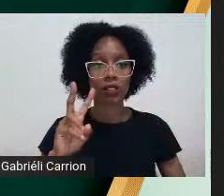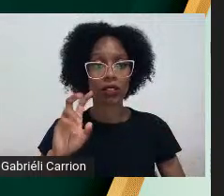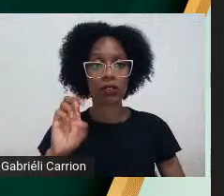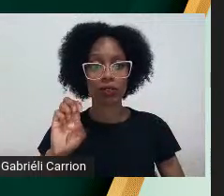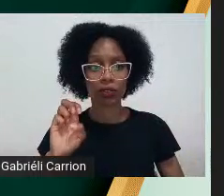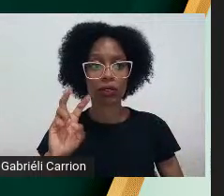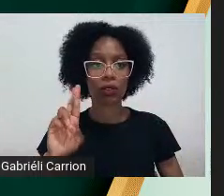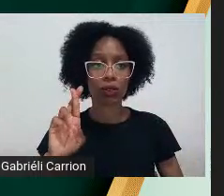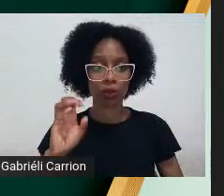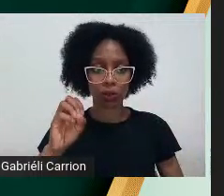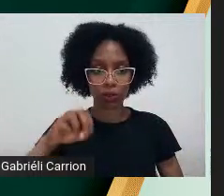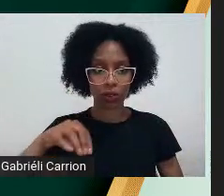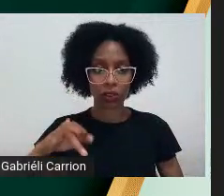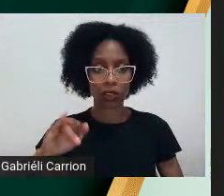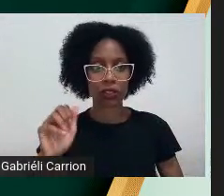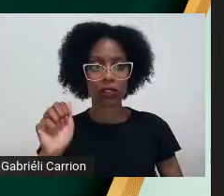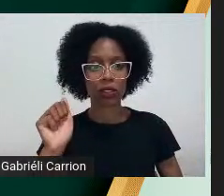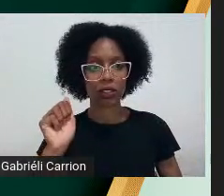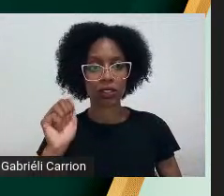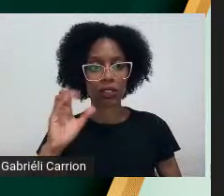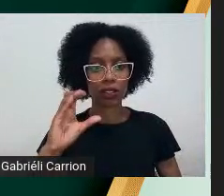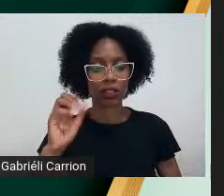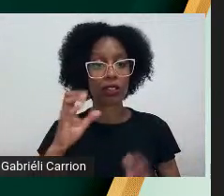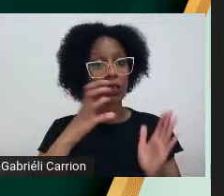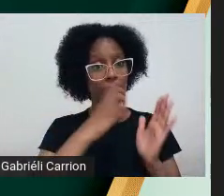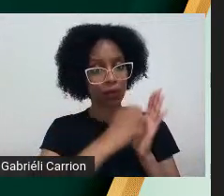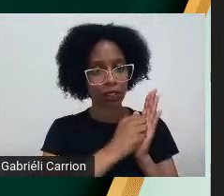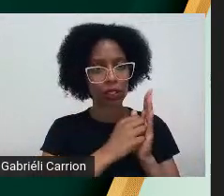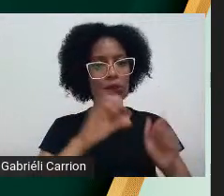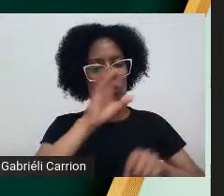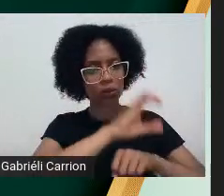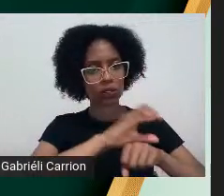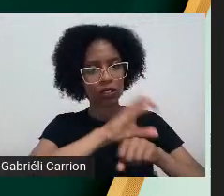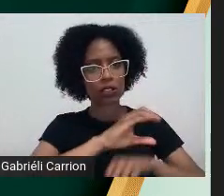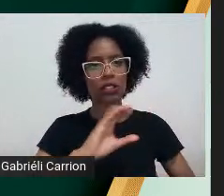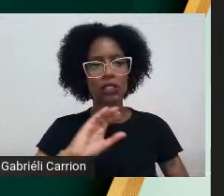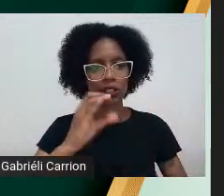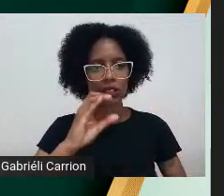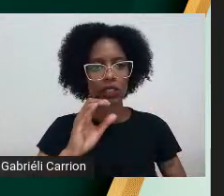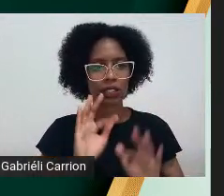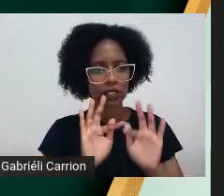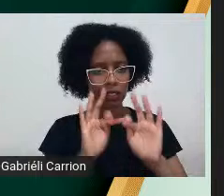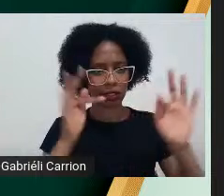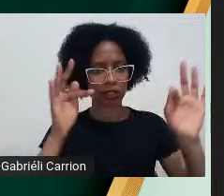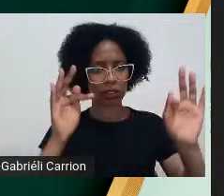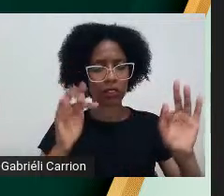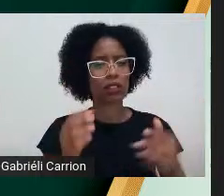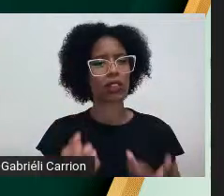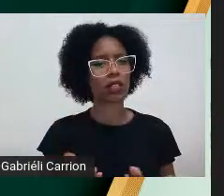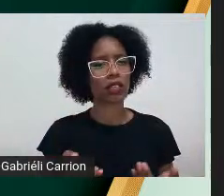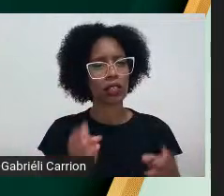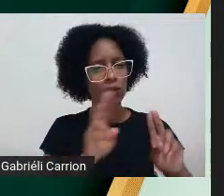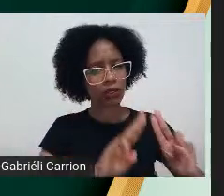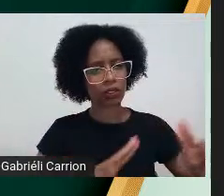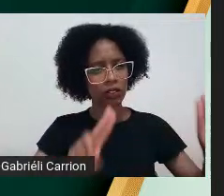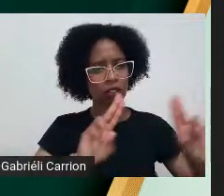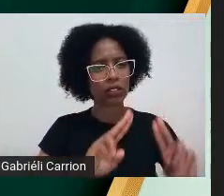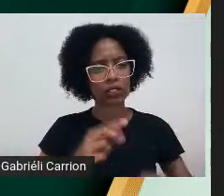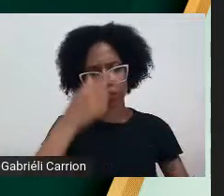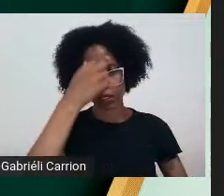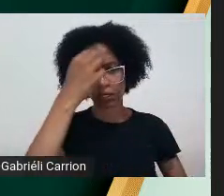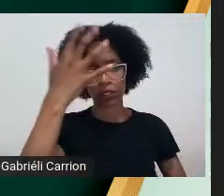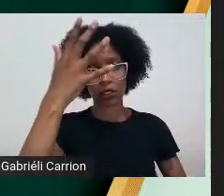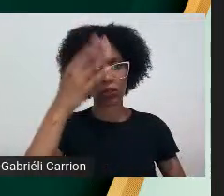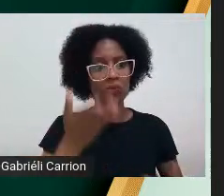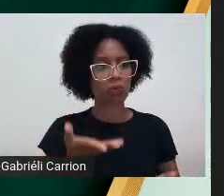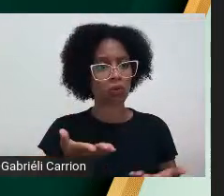Ribas, matriculada no curso de Ciência e Tecnologia de Alimentos da Universidade Federal do Pampa, destacou-se